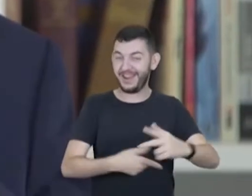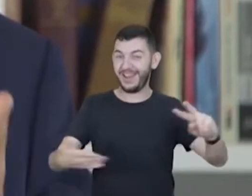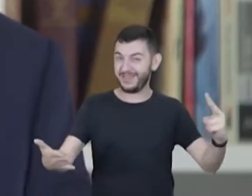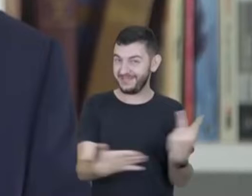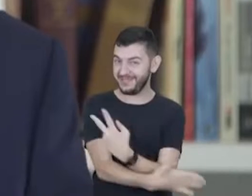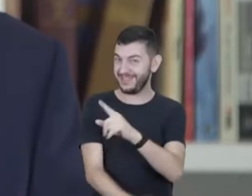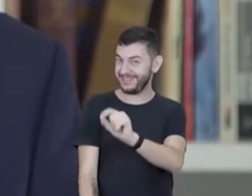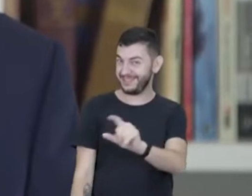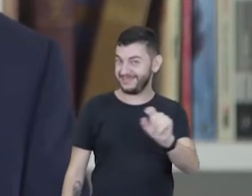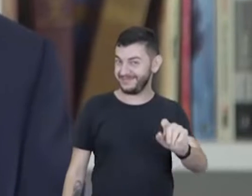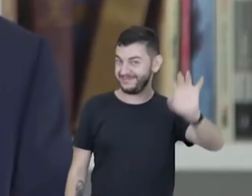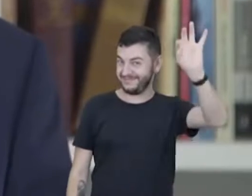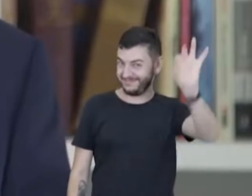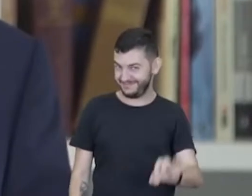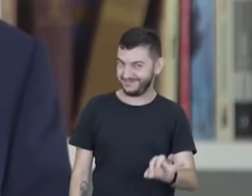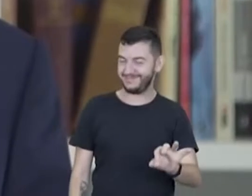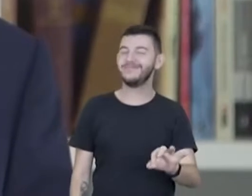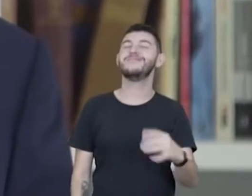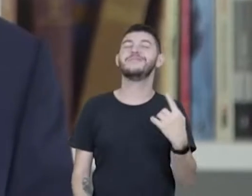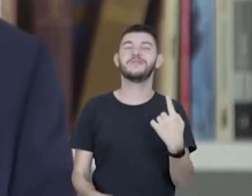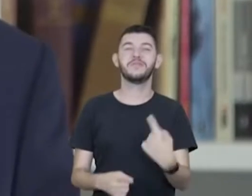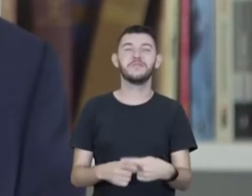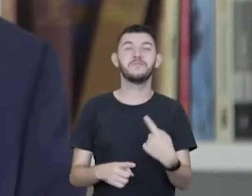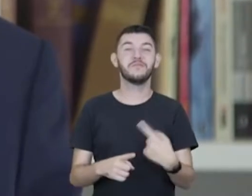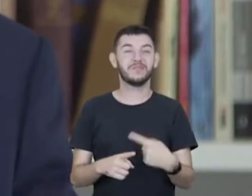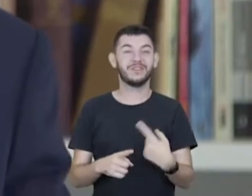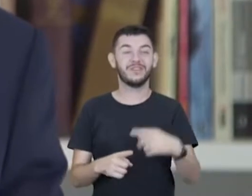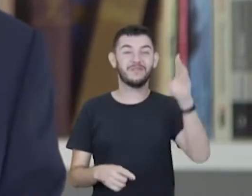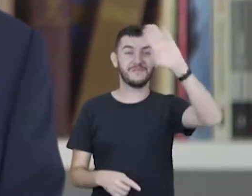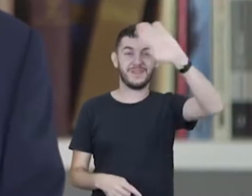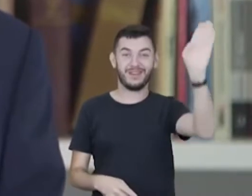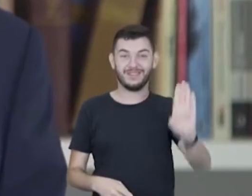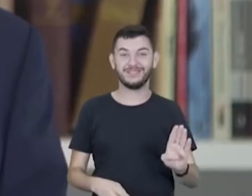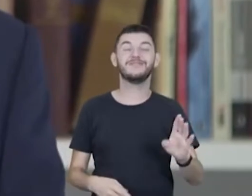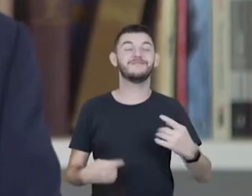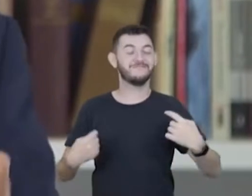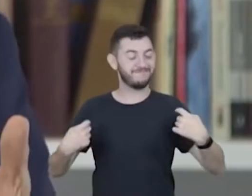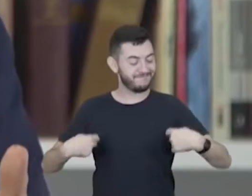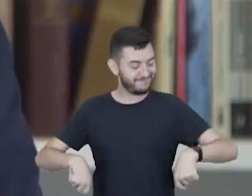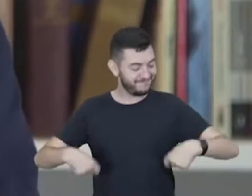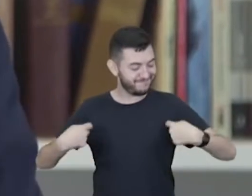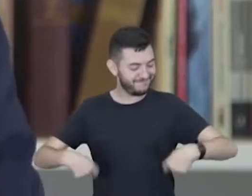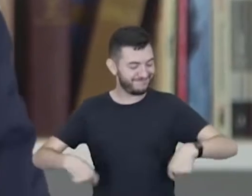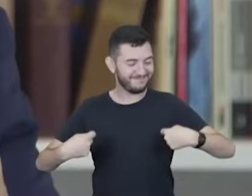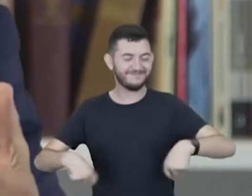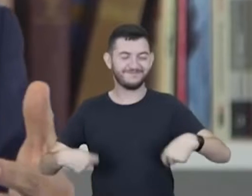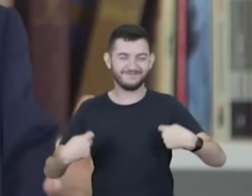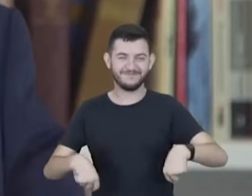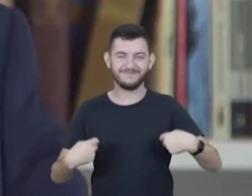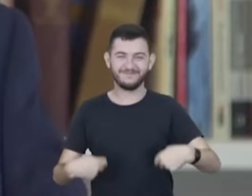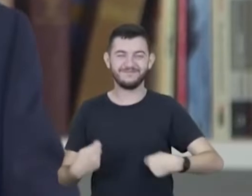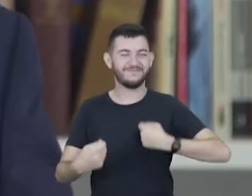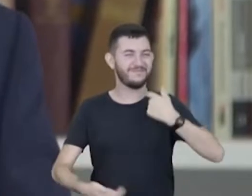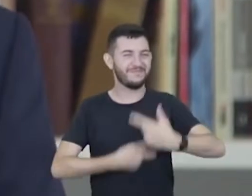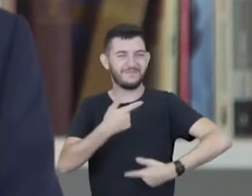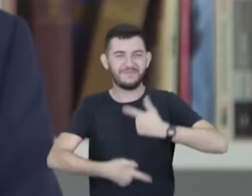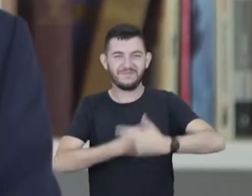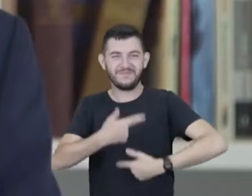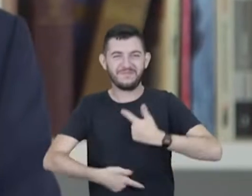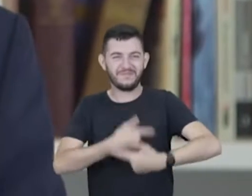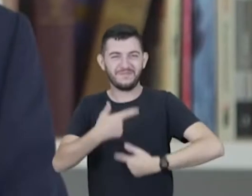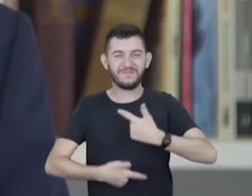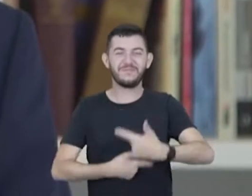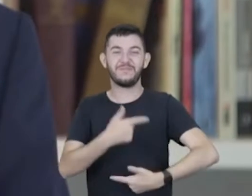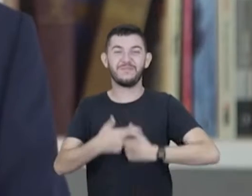porque é disso que o Brasil precisa e essa missão que determina a nossa